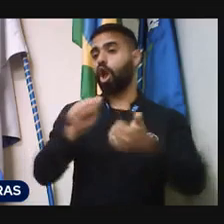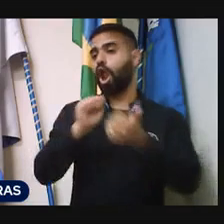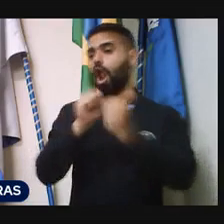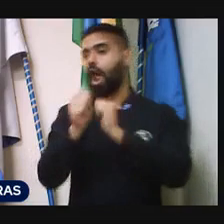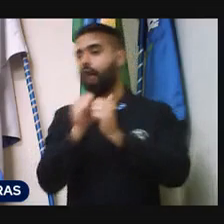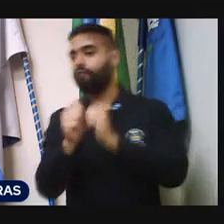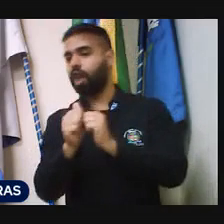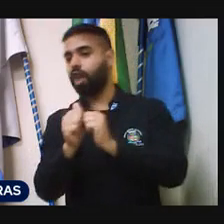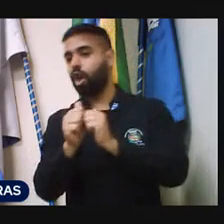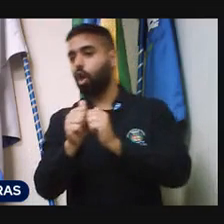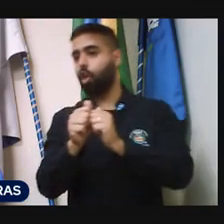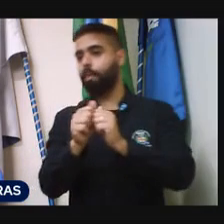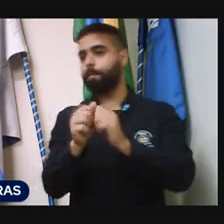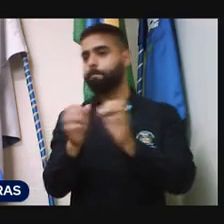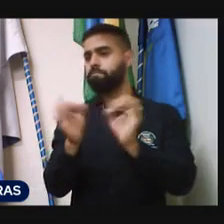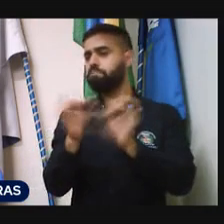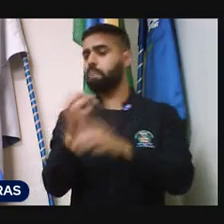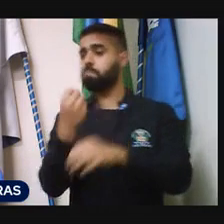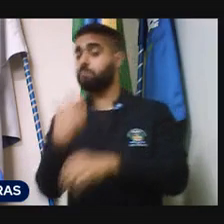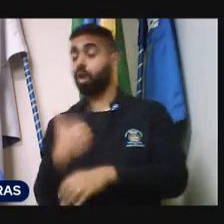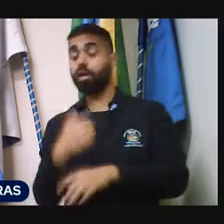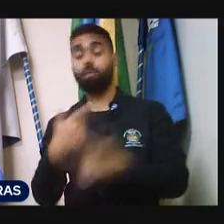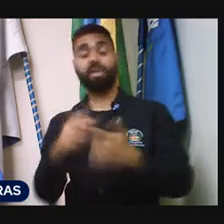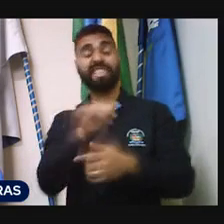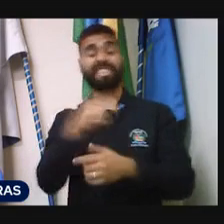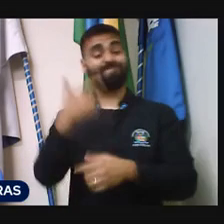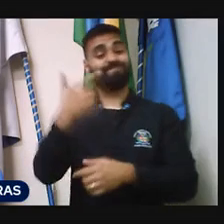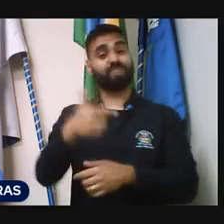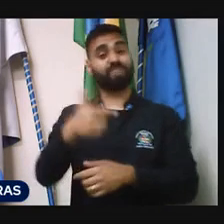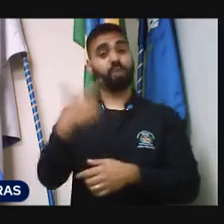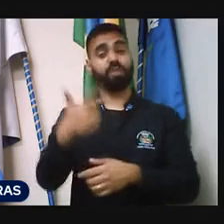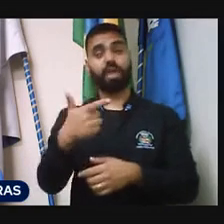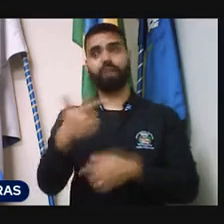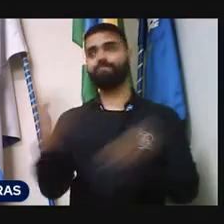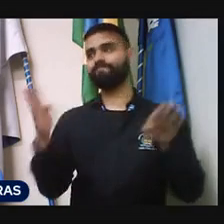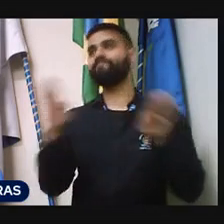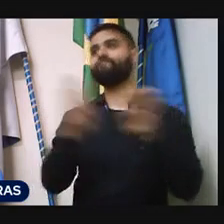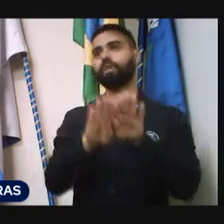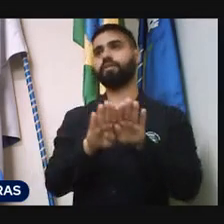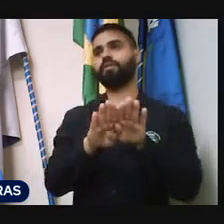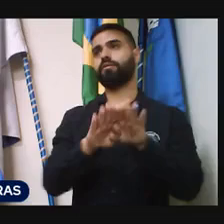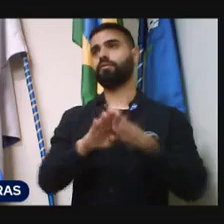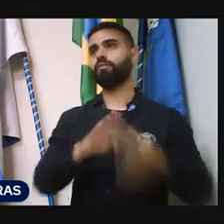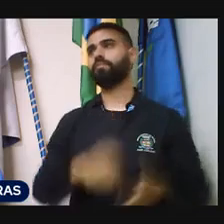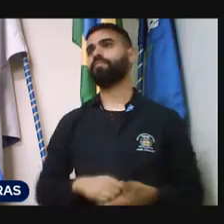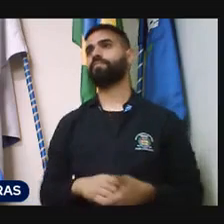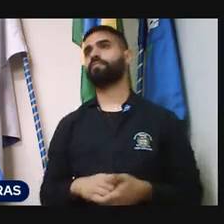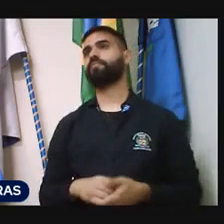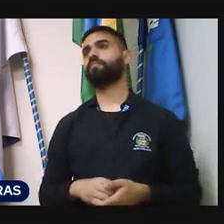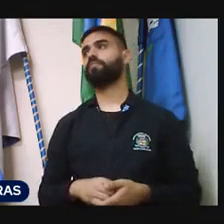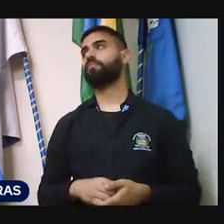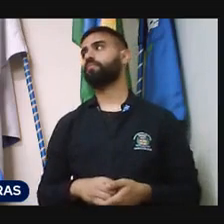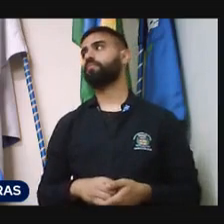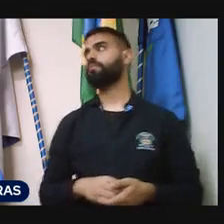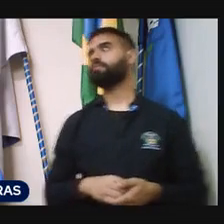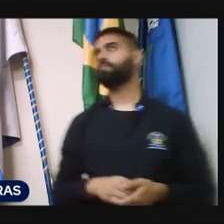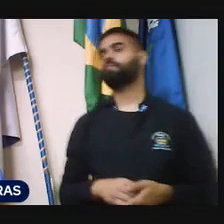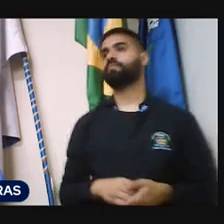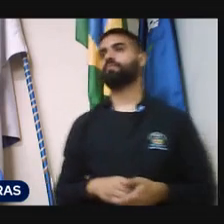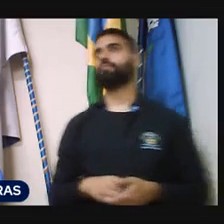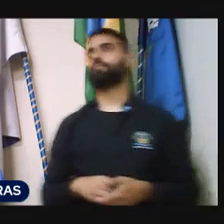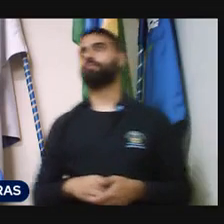dia se não tiver a exigência fechas Oi e o pior disso tudo